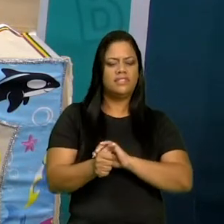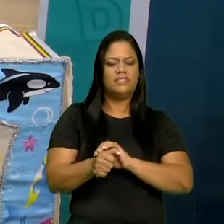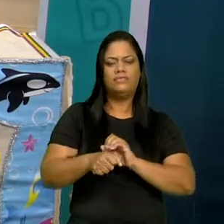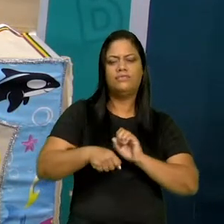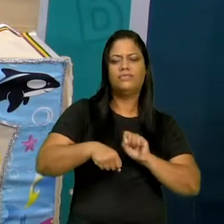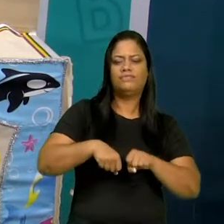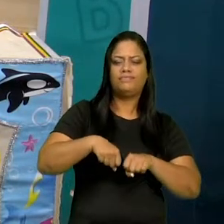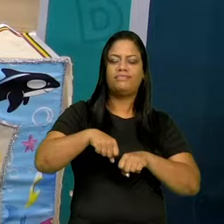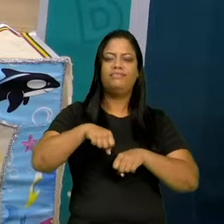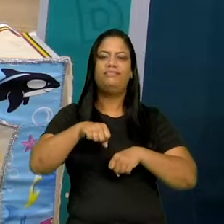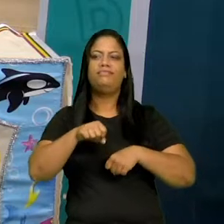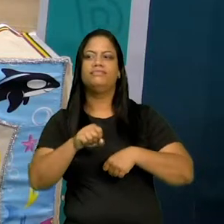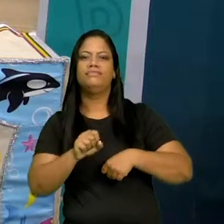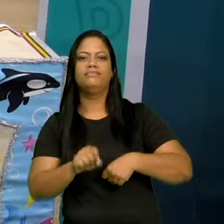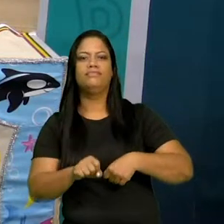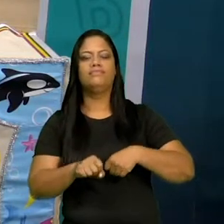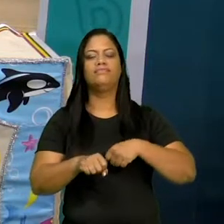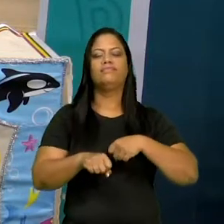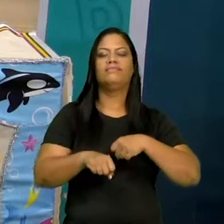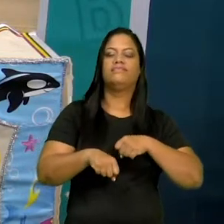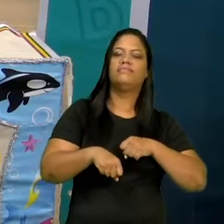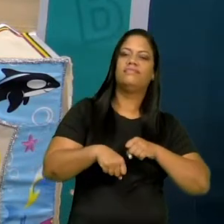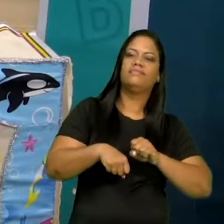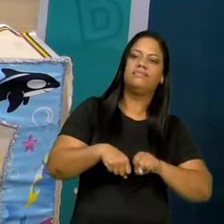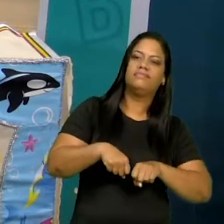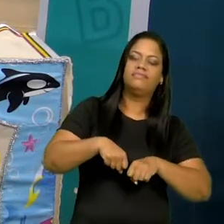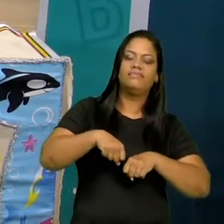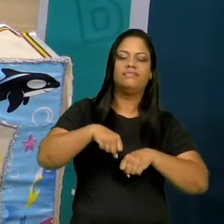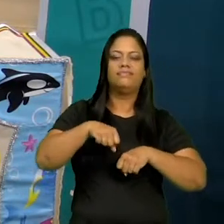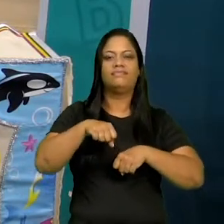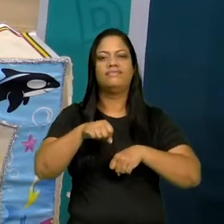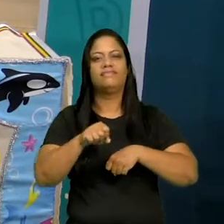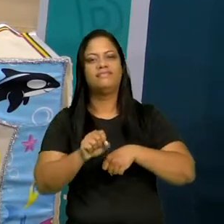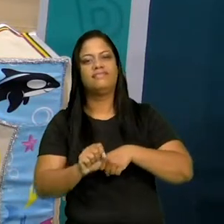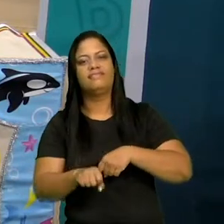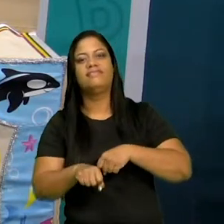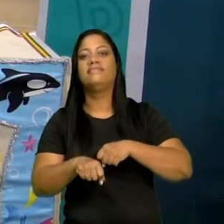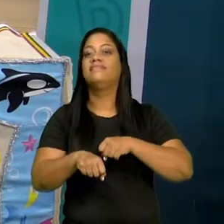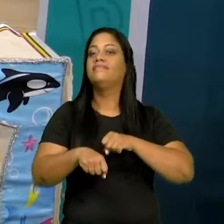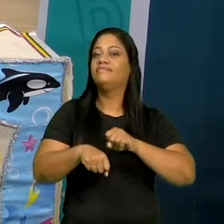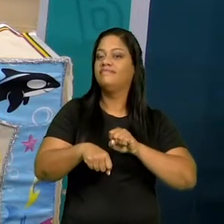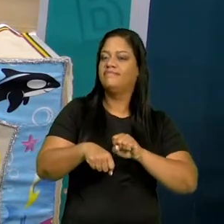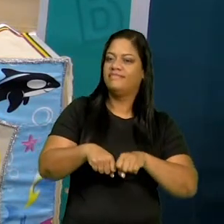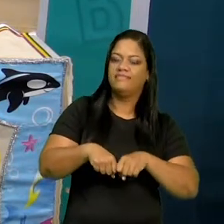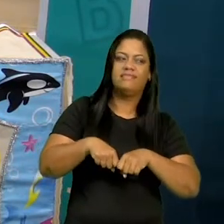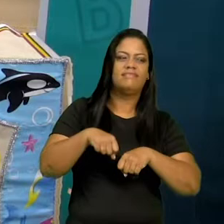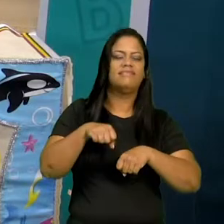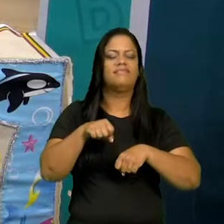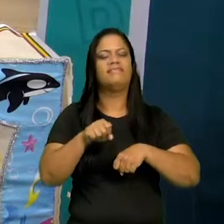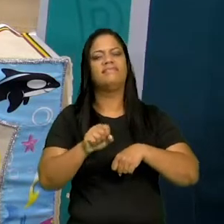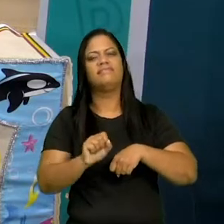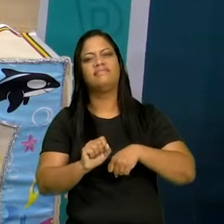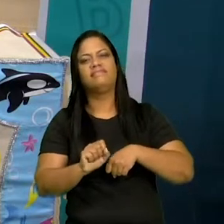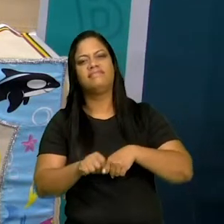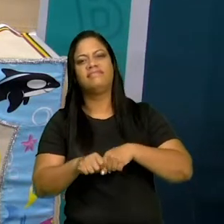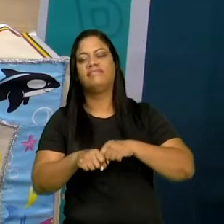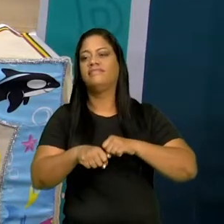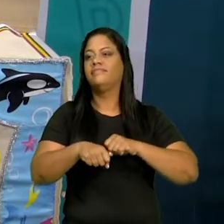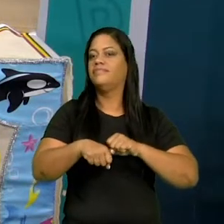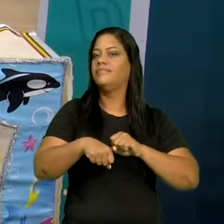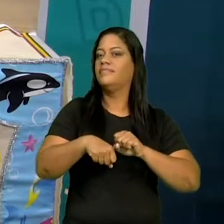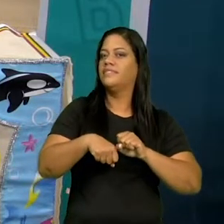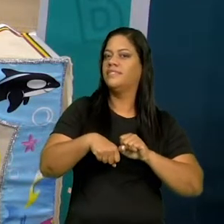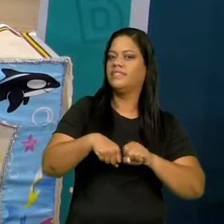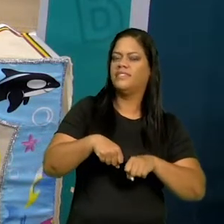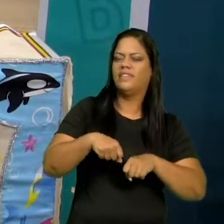ir na frente. Ela saiu bem devagarzinho, bem se arrastando. Isso mesmo,